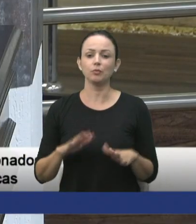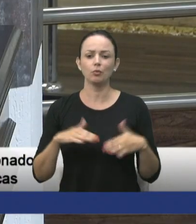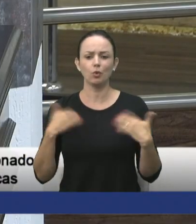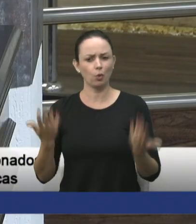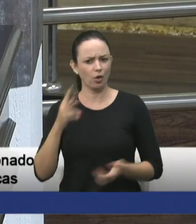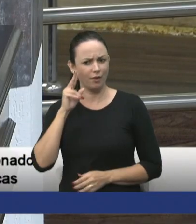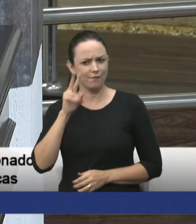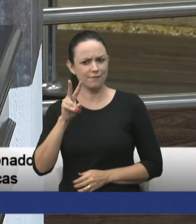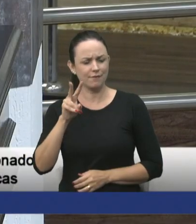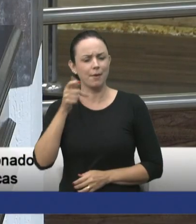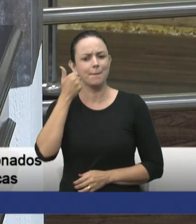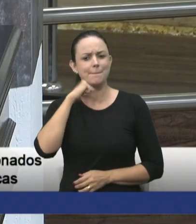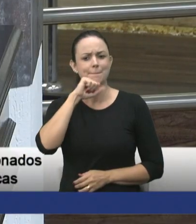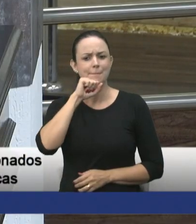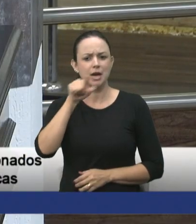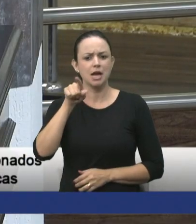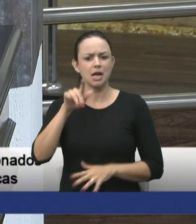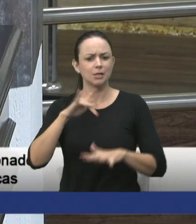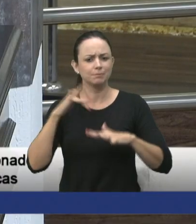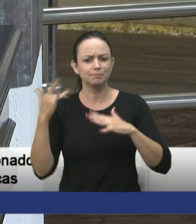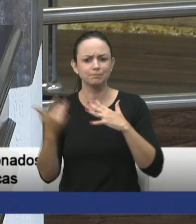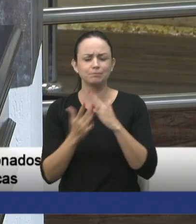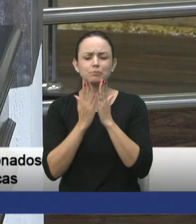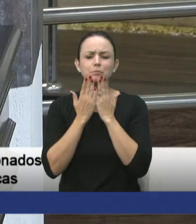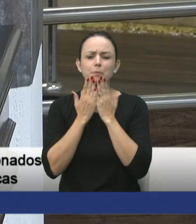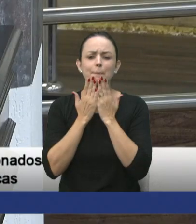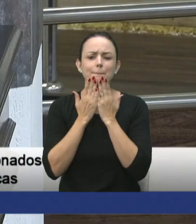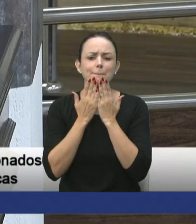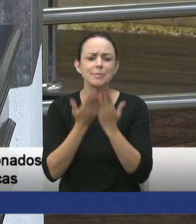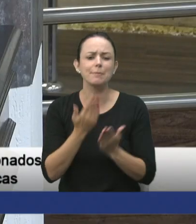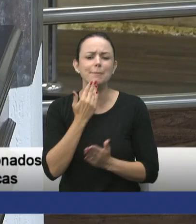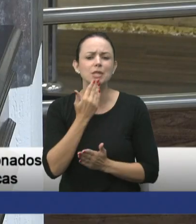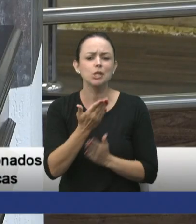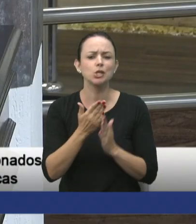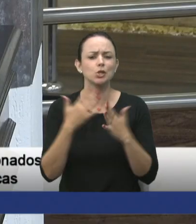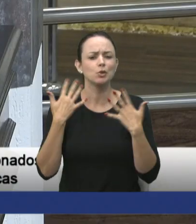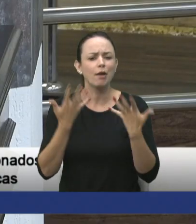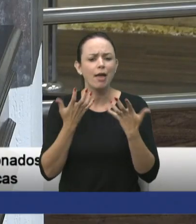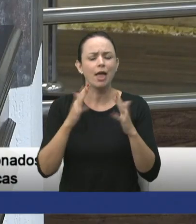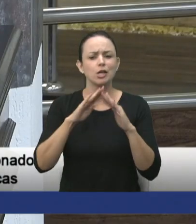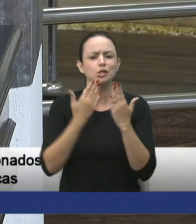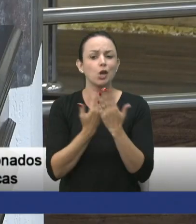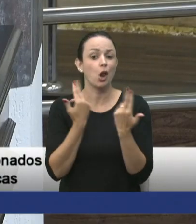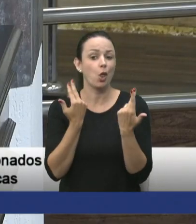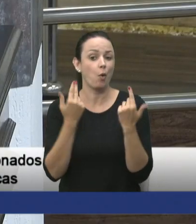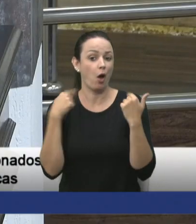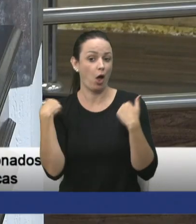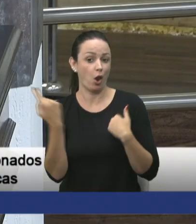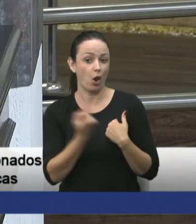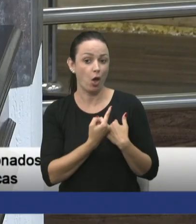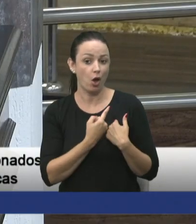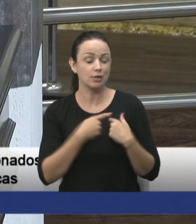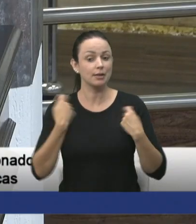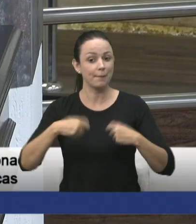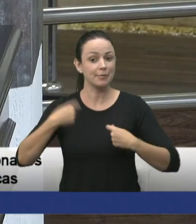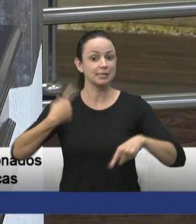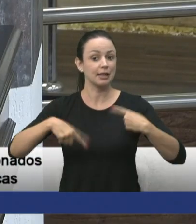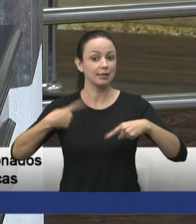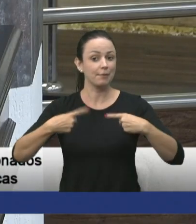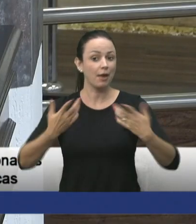uma mãe na rede social implorando para ter uma escola igual a nossa, nós precisamos de debates. Porque hoje